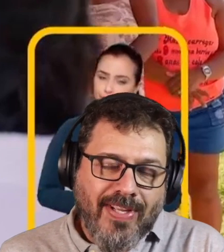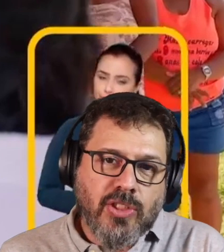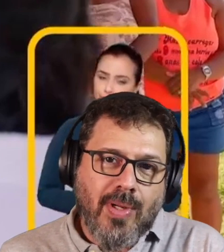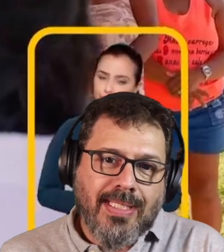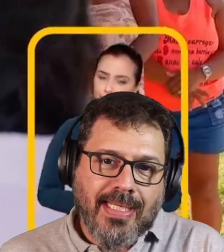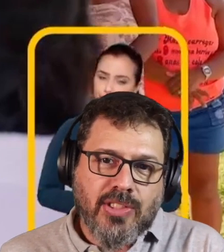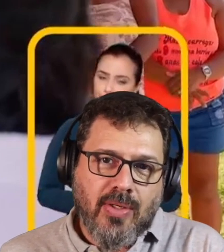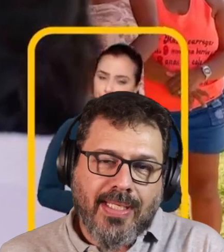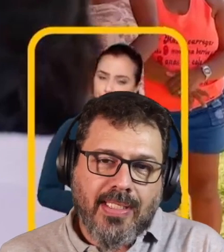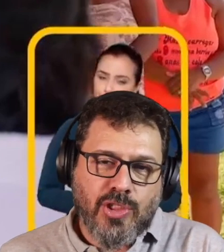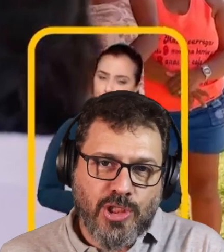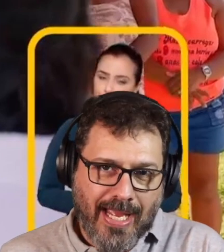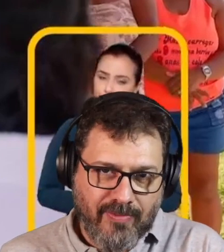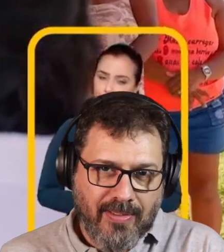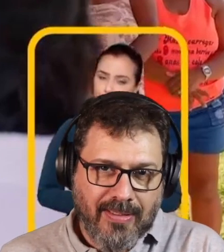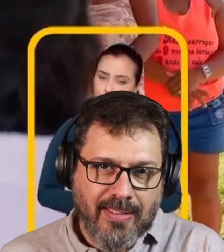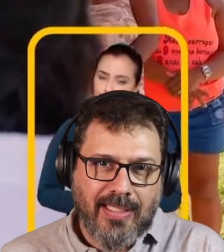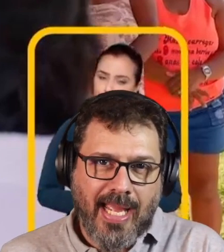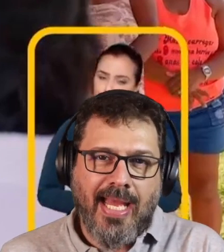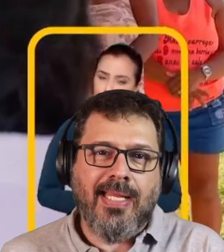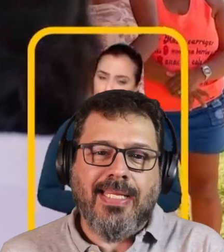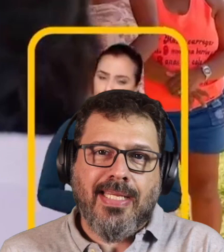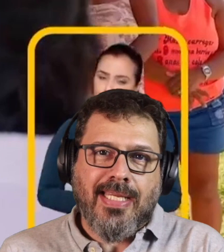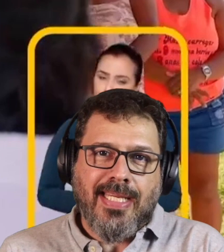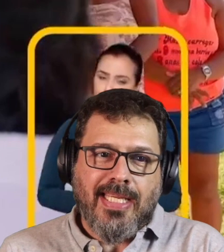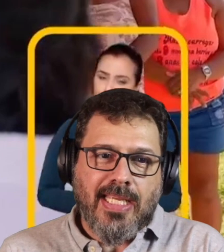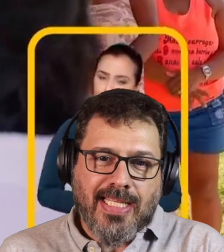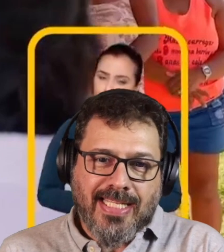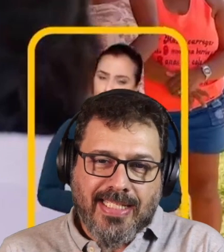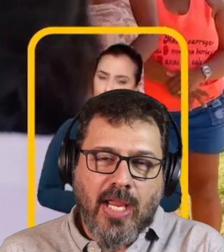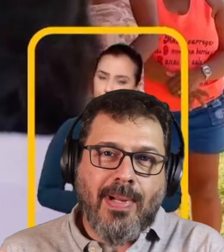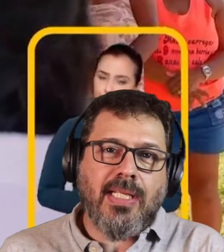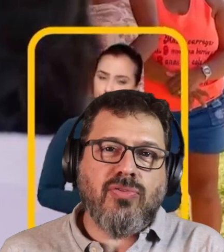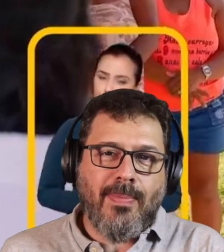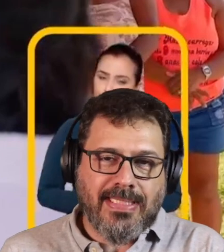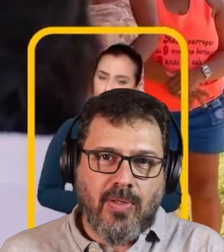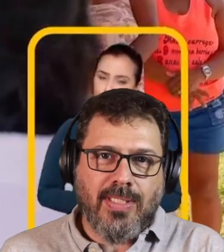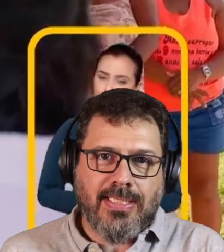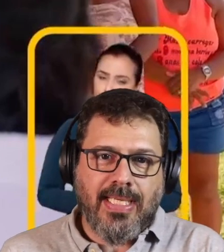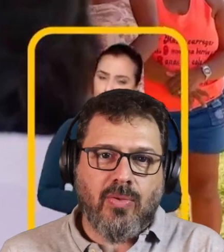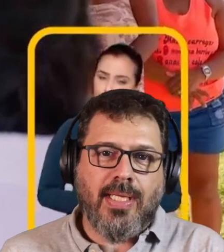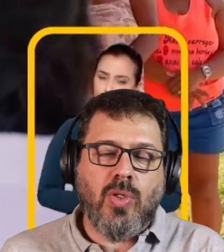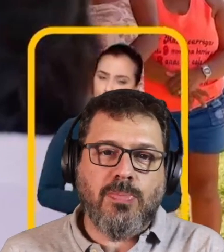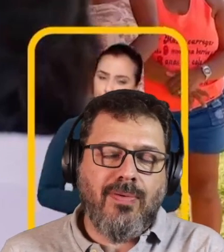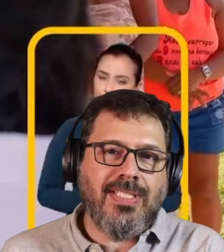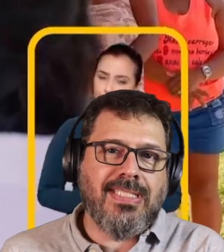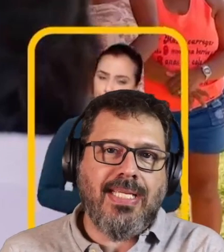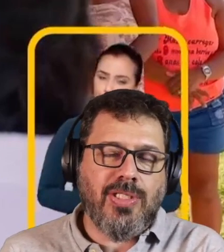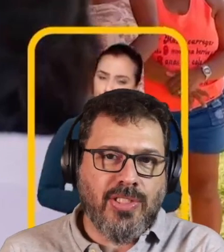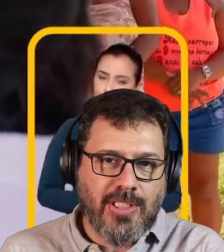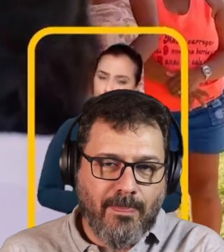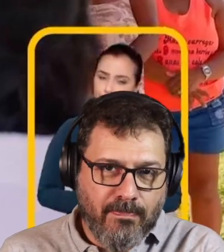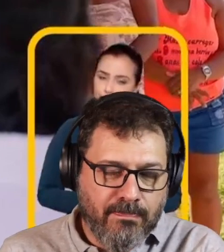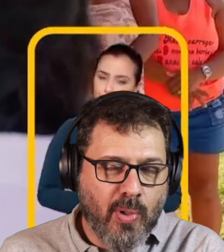no fim das contas a questão aqui chave é: tem uma transformação acontecendo. Em